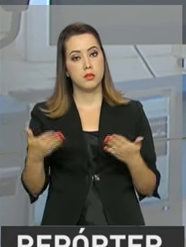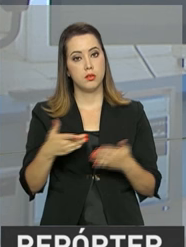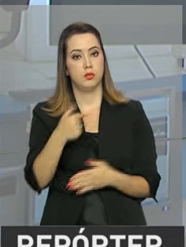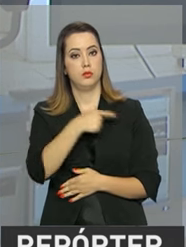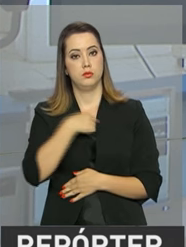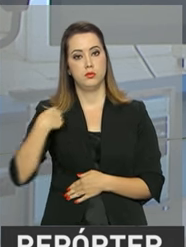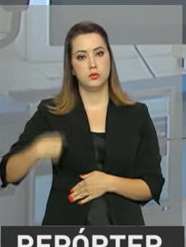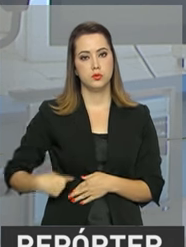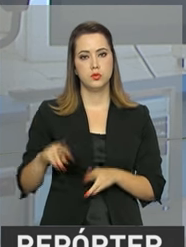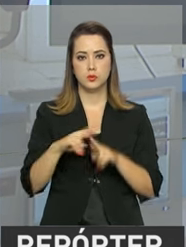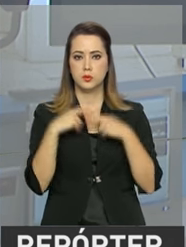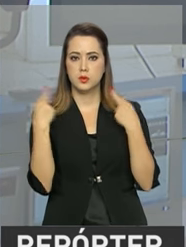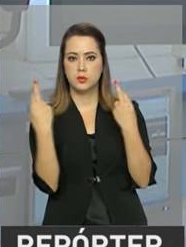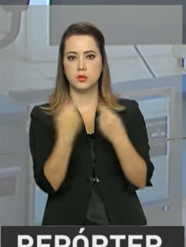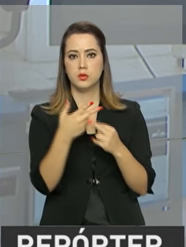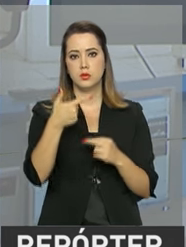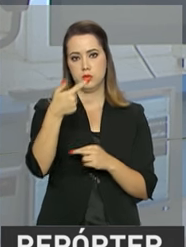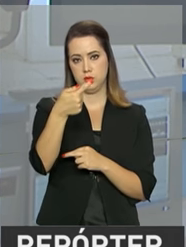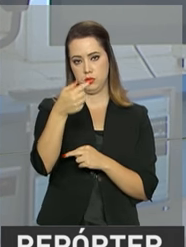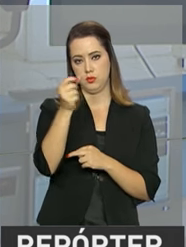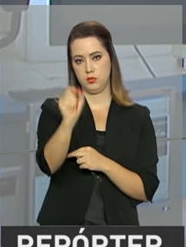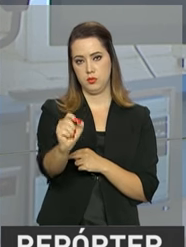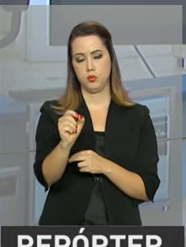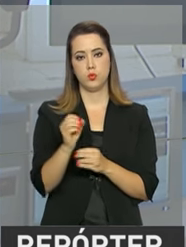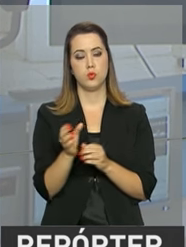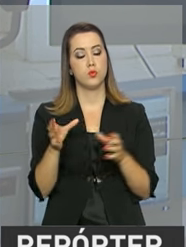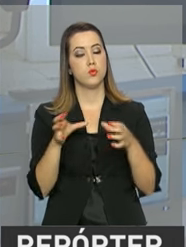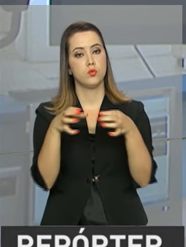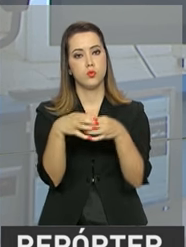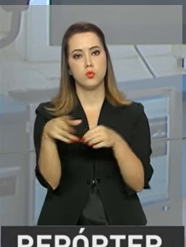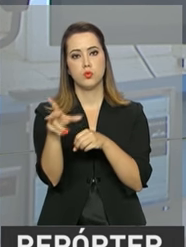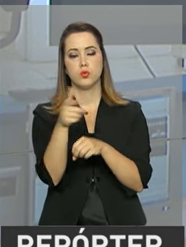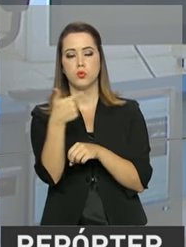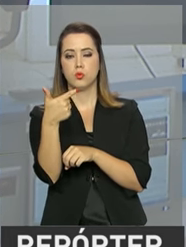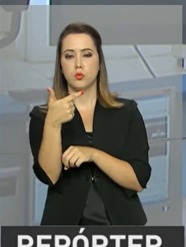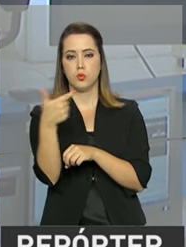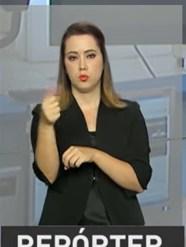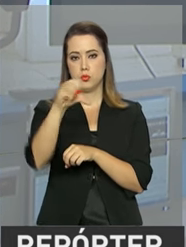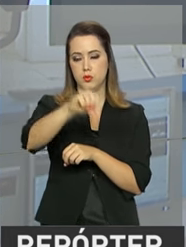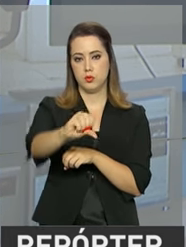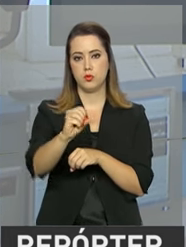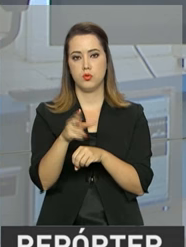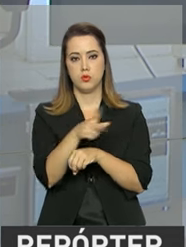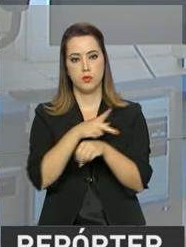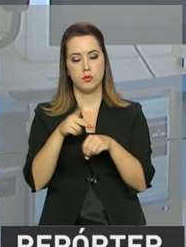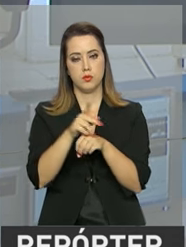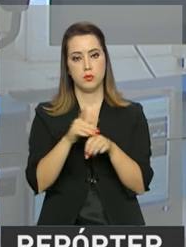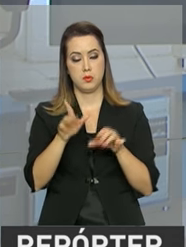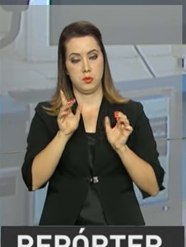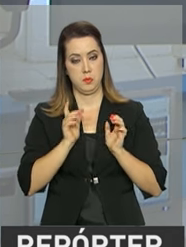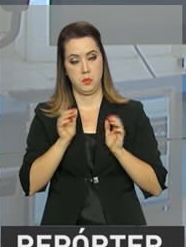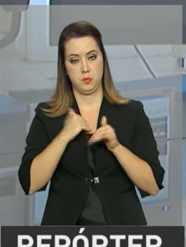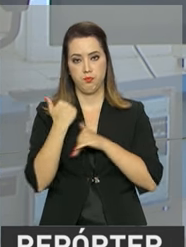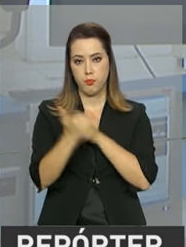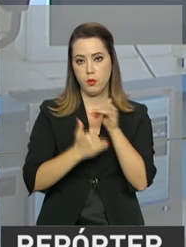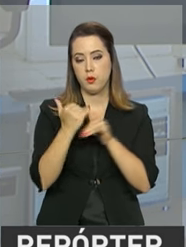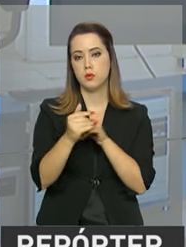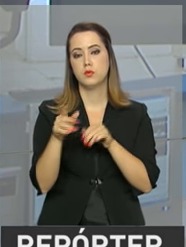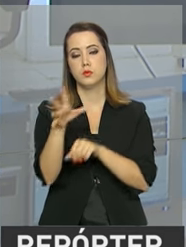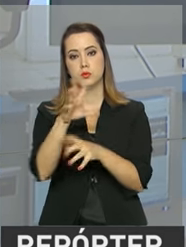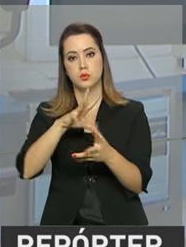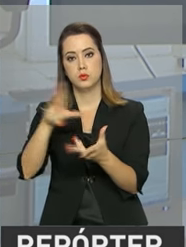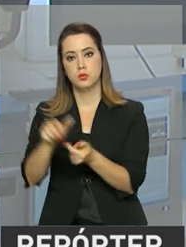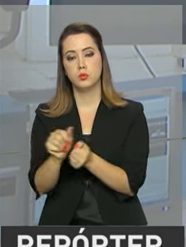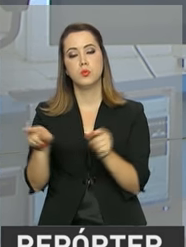de cúpula do G20, o grupo das 19 maiores economias do mundo e a União Europeia. Durante a viagem, o presidente brasileiro também terá